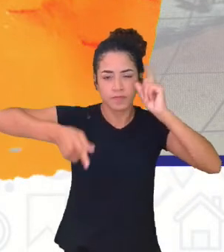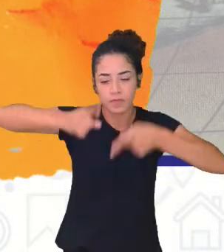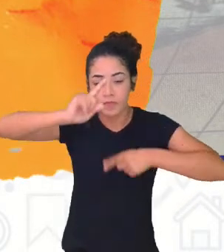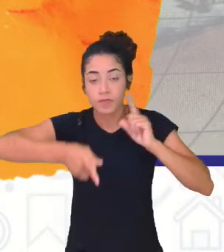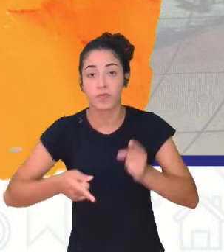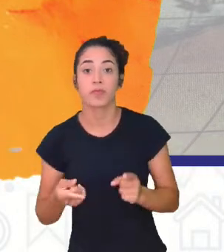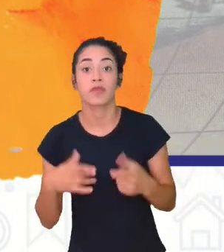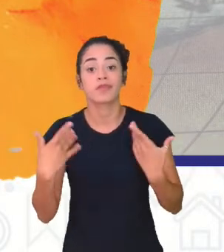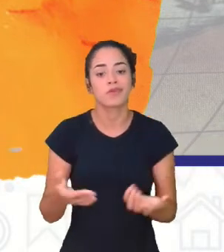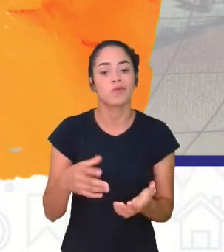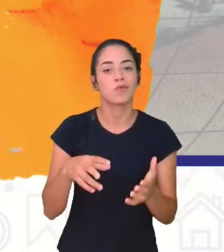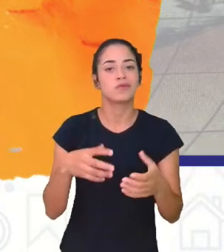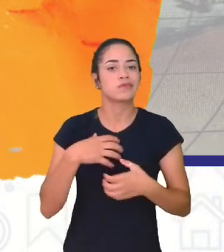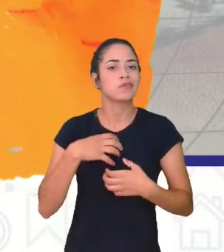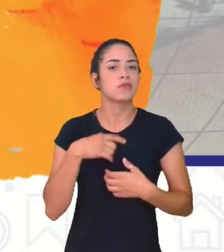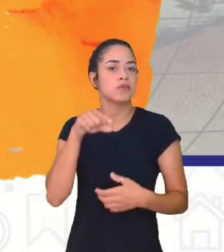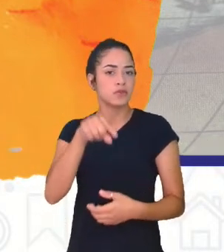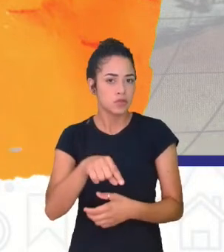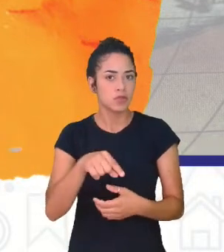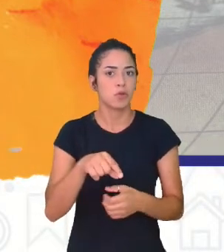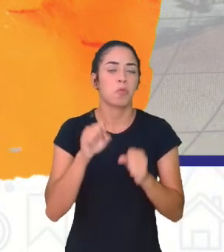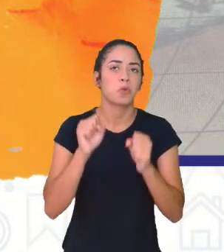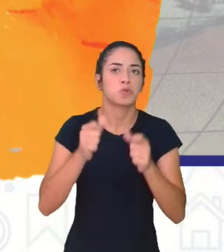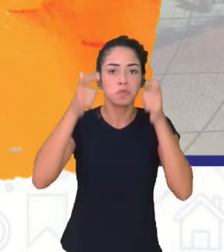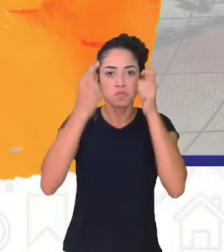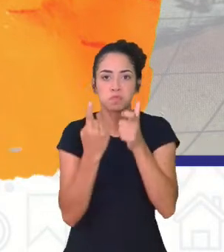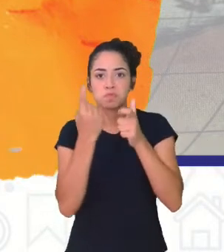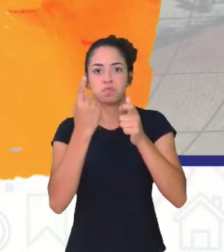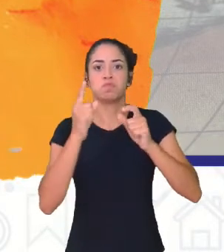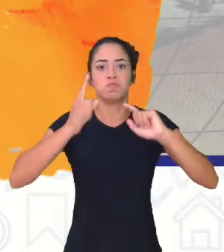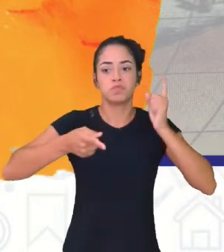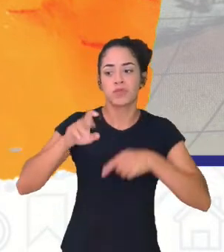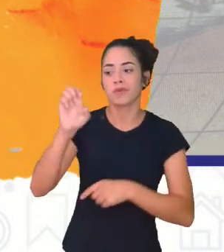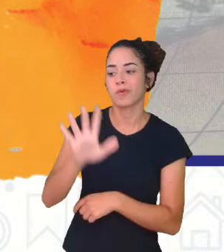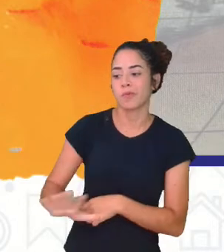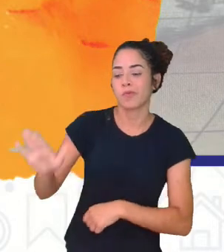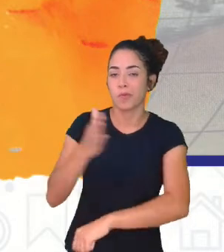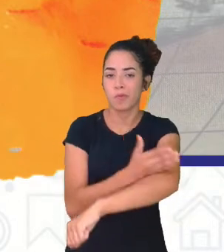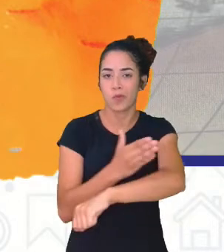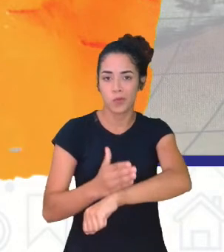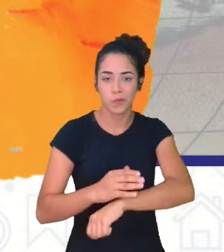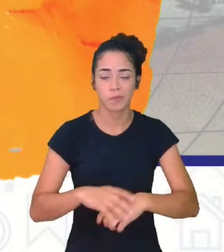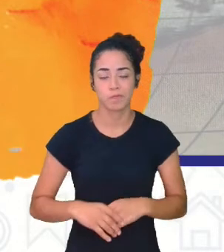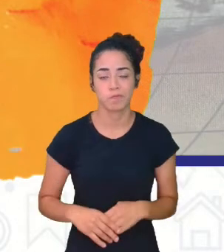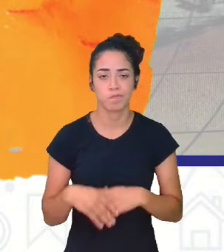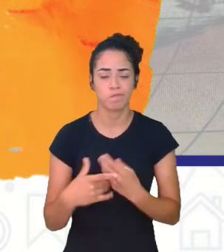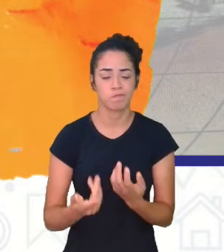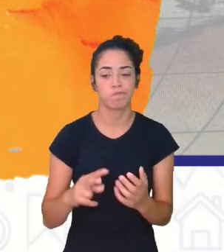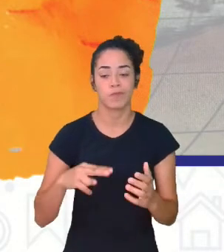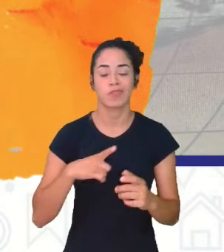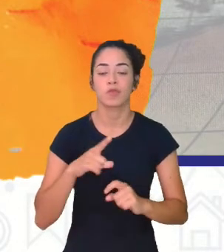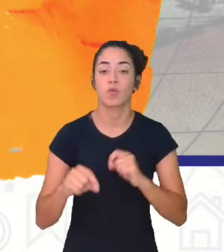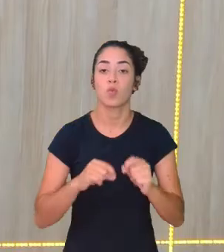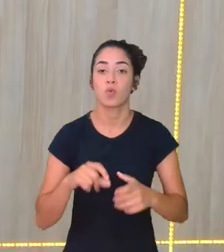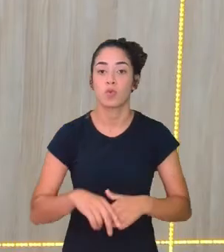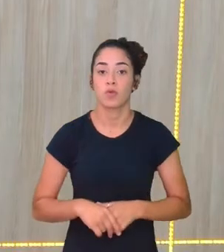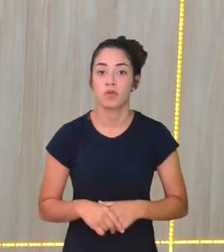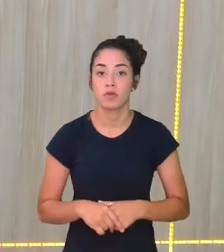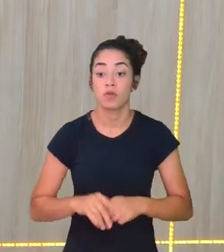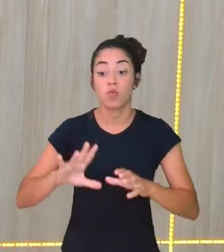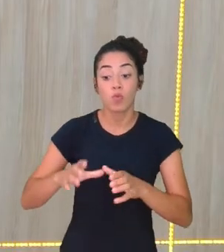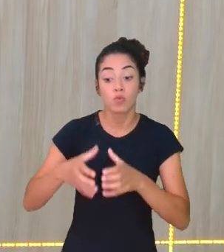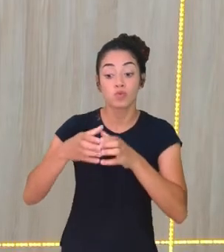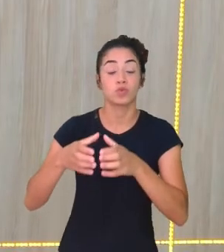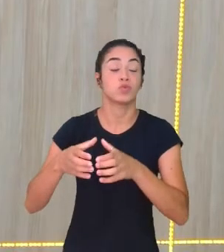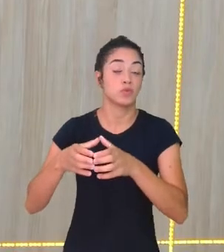aqui nesse sentido ou das monarquias é europeias modernas ali nesse sentido O que é que a gente tem um conjunto de